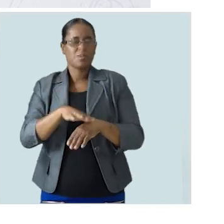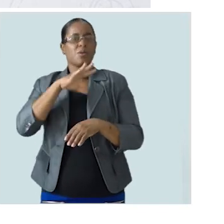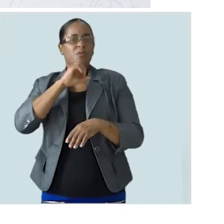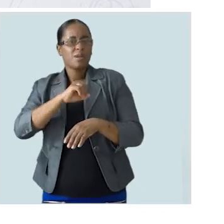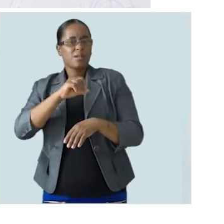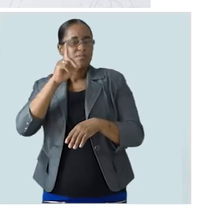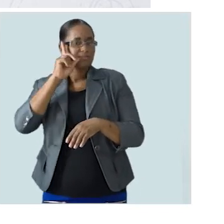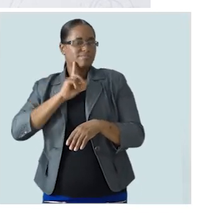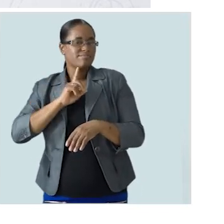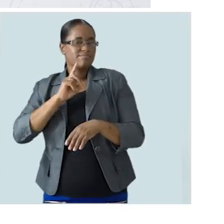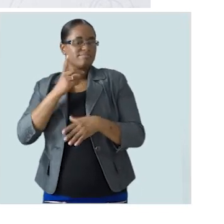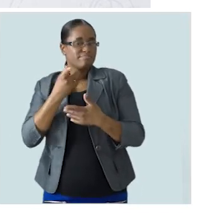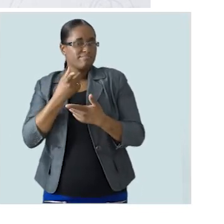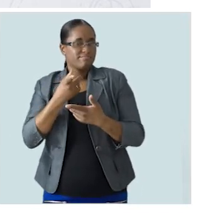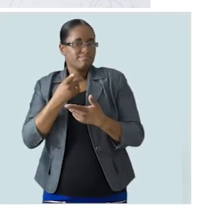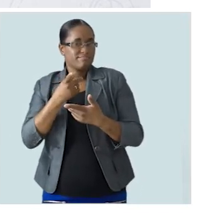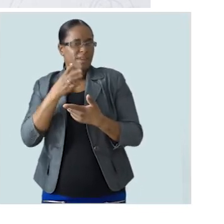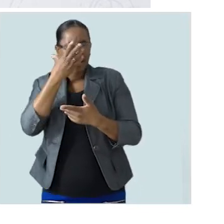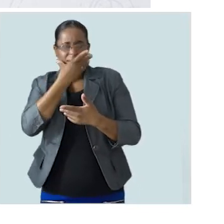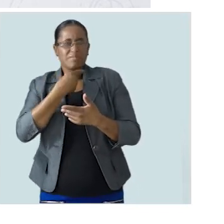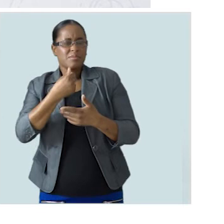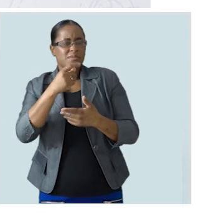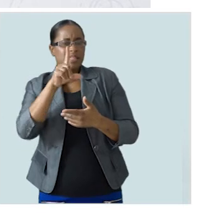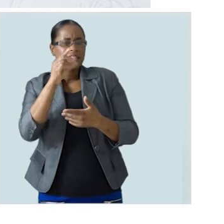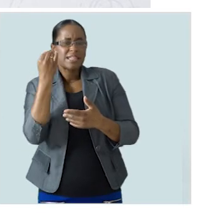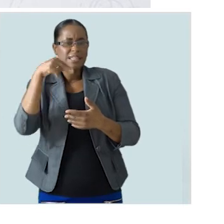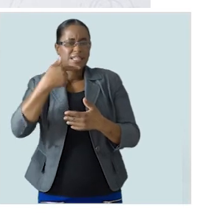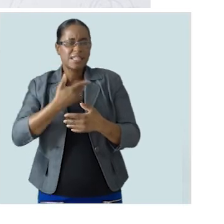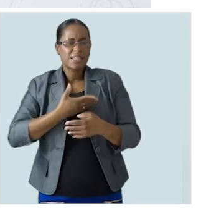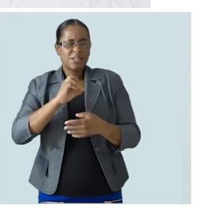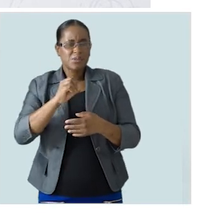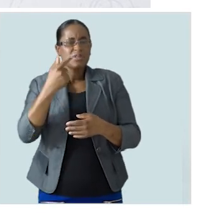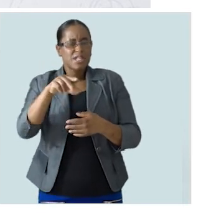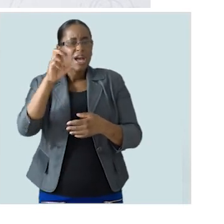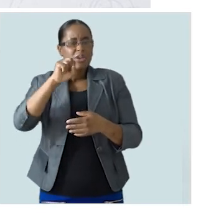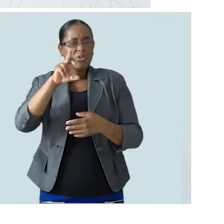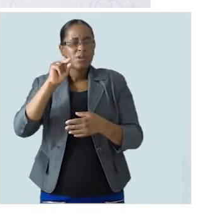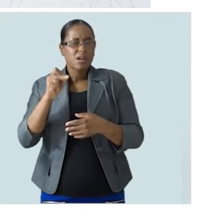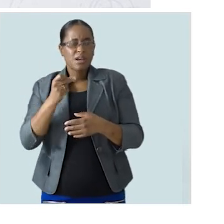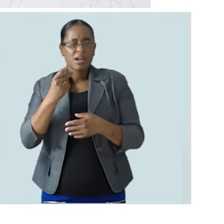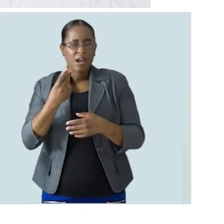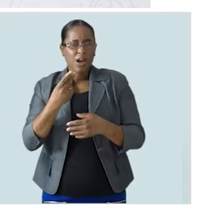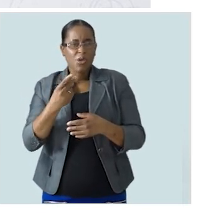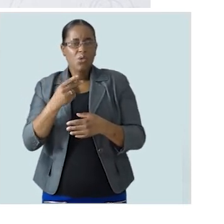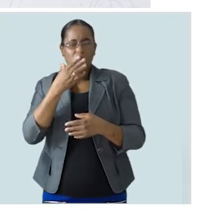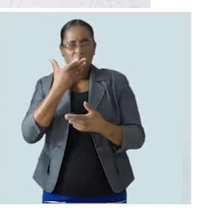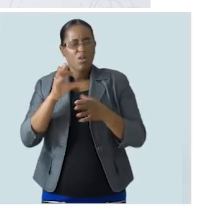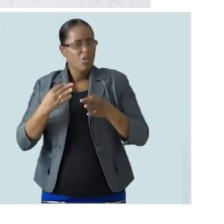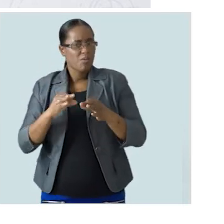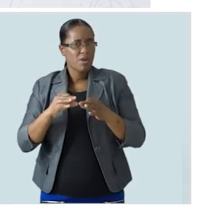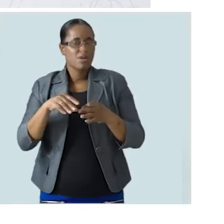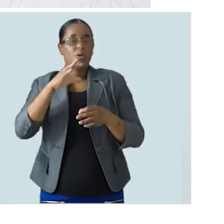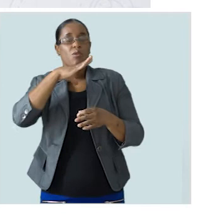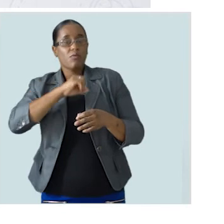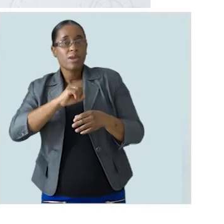é lindo. Lindo está no grau normal. O filho do lenhador é muito